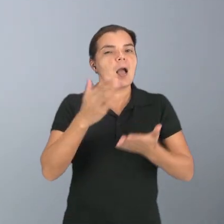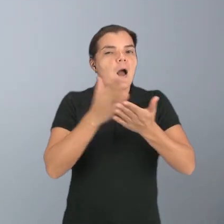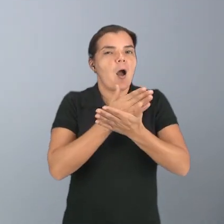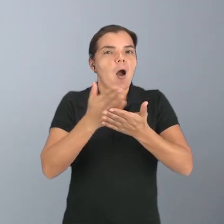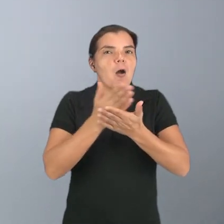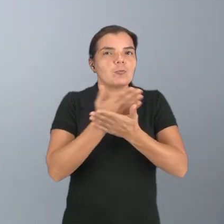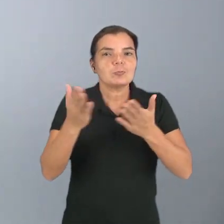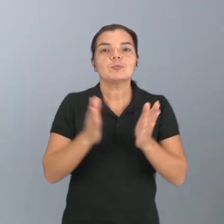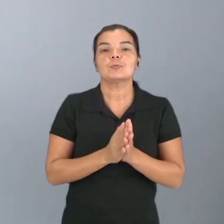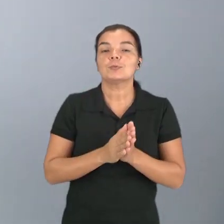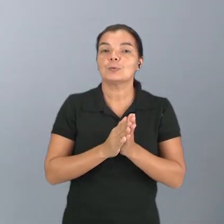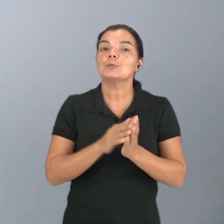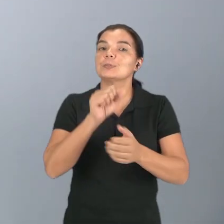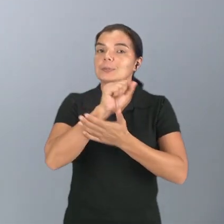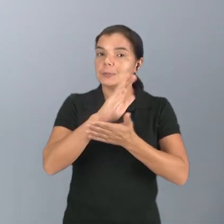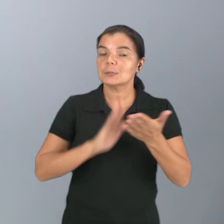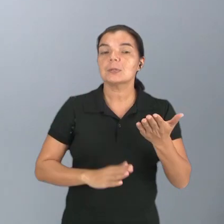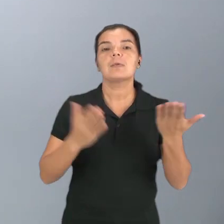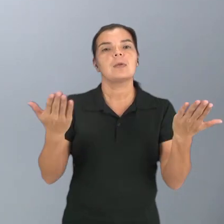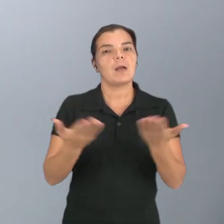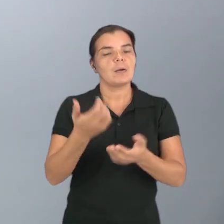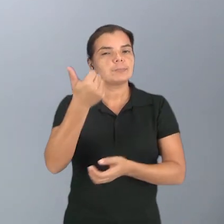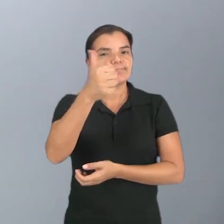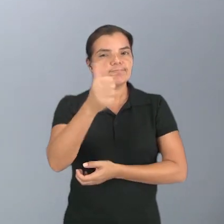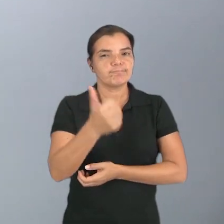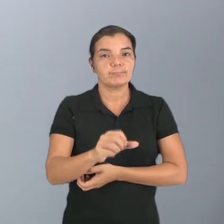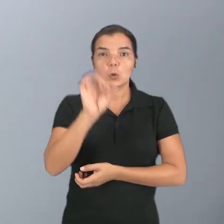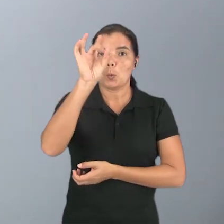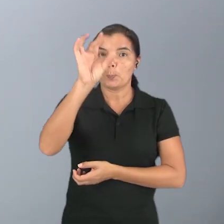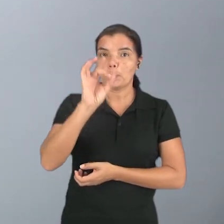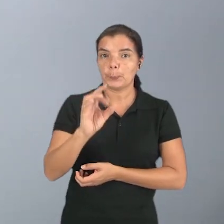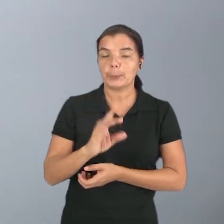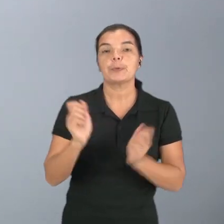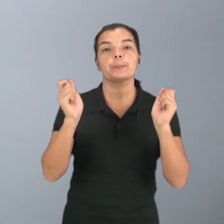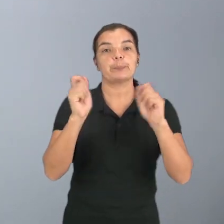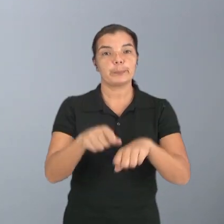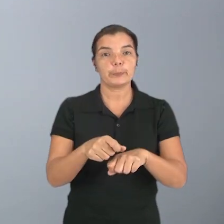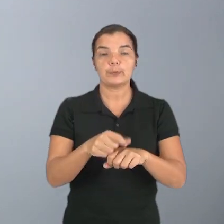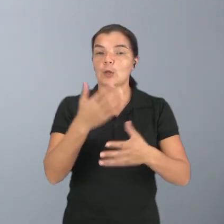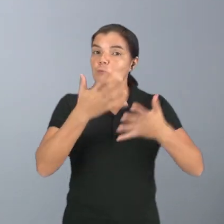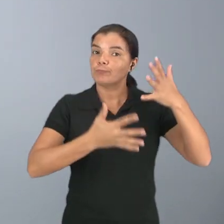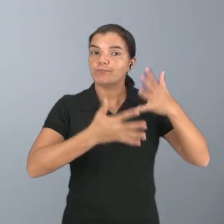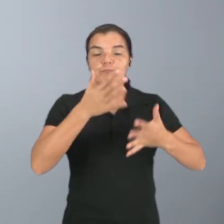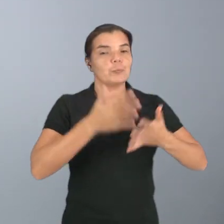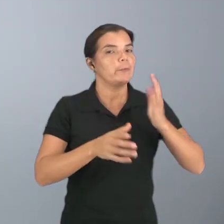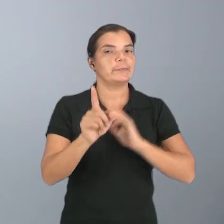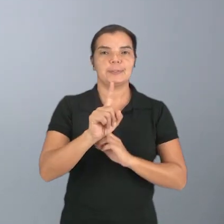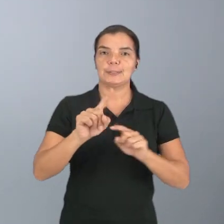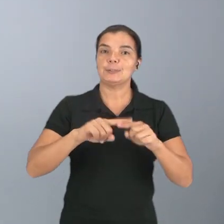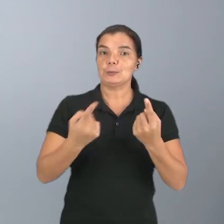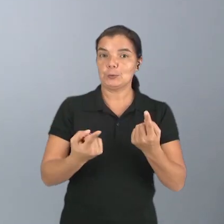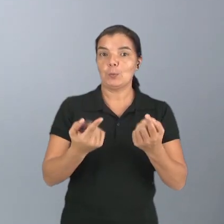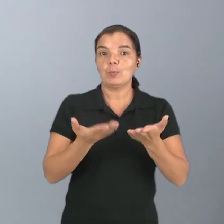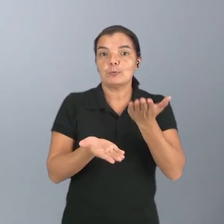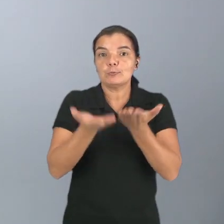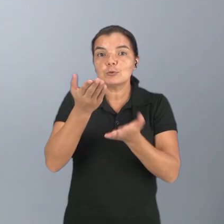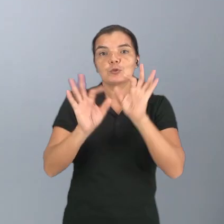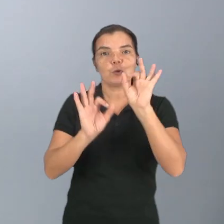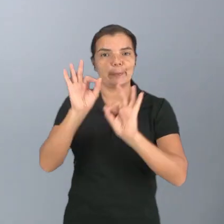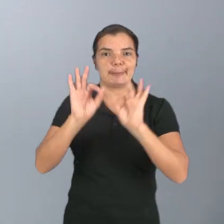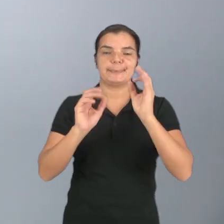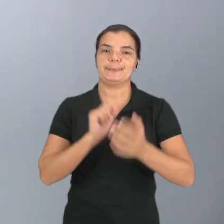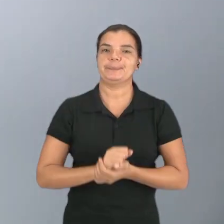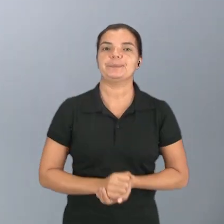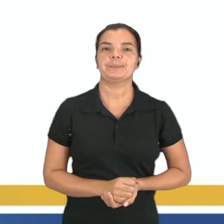algumas questões do exercitando e a gente vai analisar uma por uma para que a gente não se confunda mais sobre os níveis de